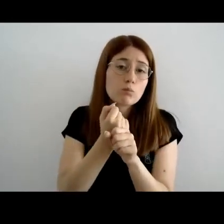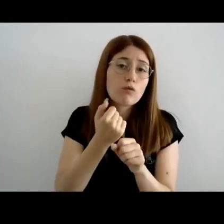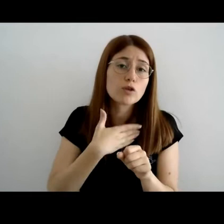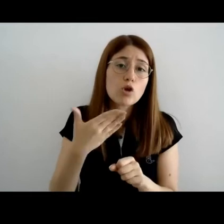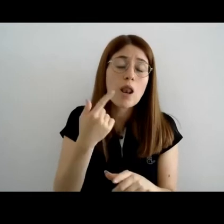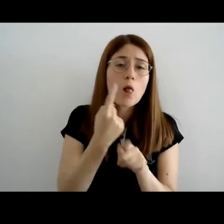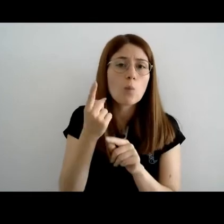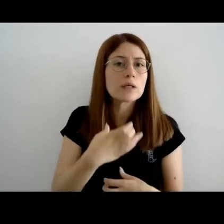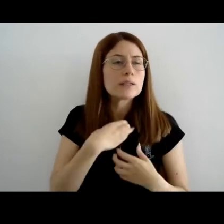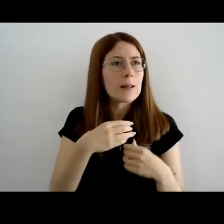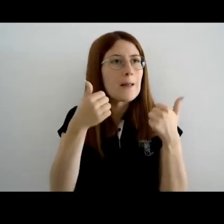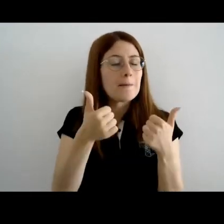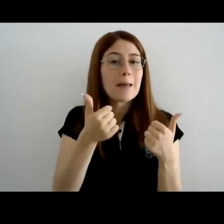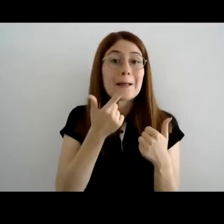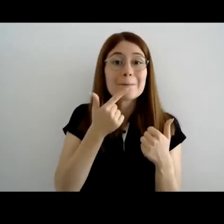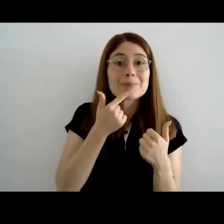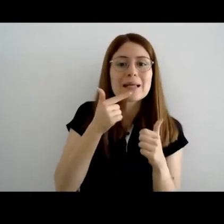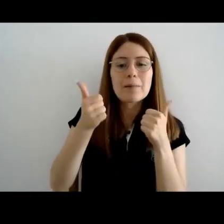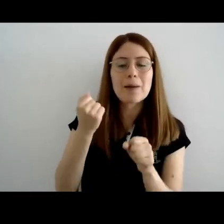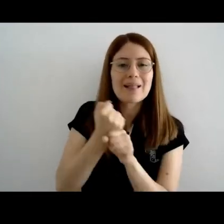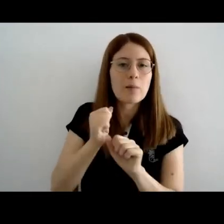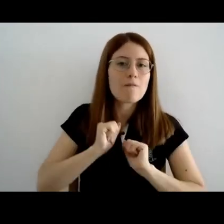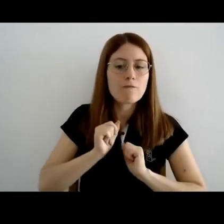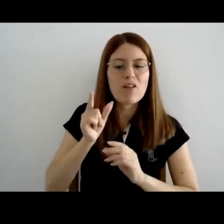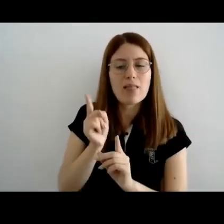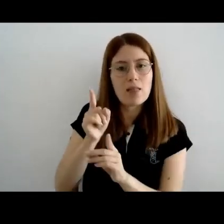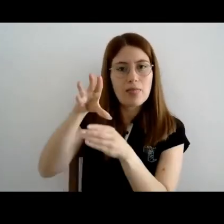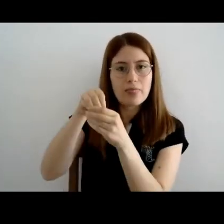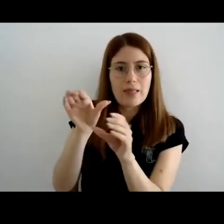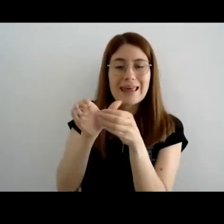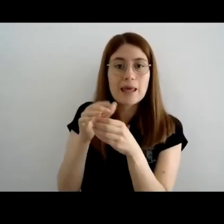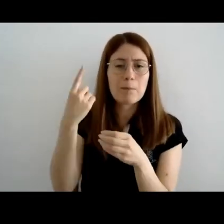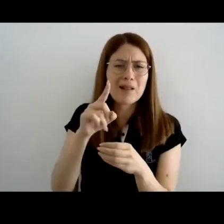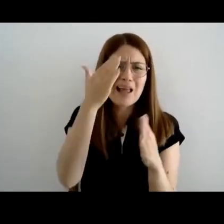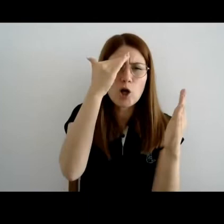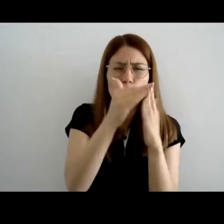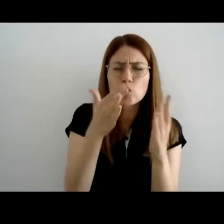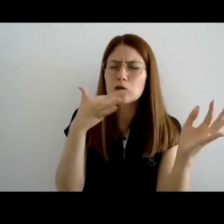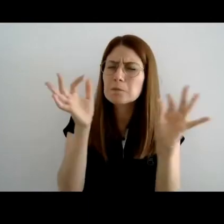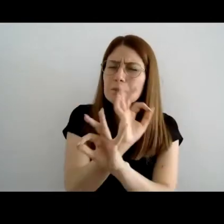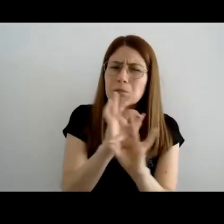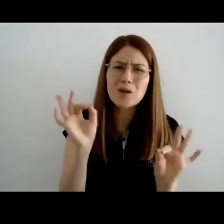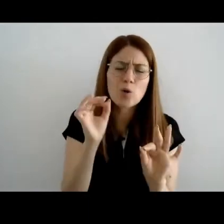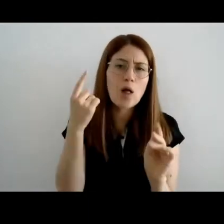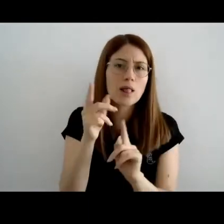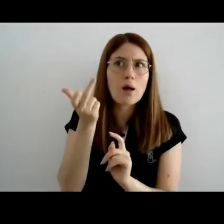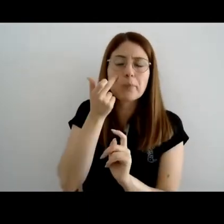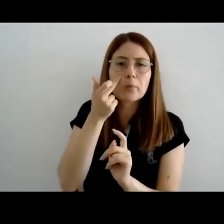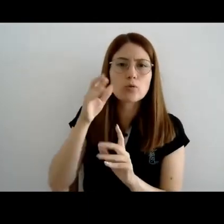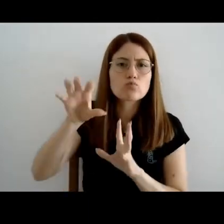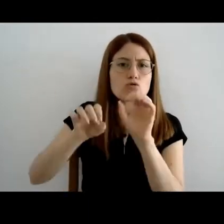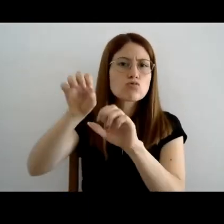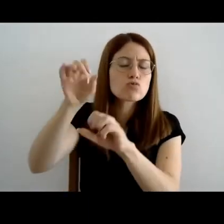compreendem o papel que têm dentro da equipa, que tem os tais resultados extraordinários e que tem um prestígio que conquistou gradualmente.